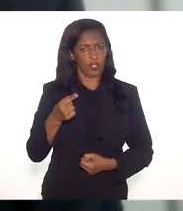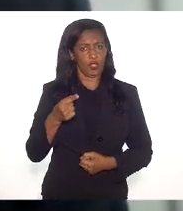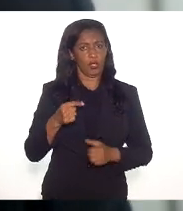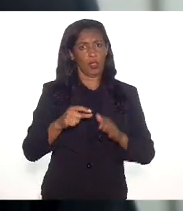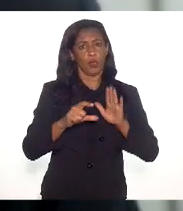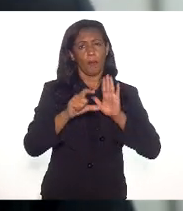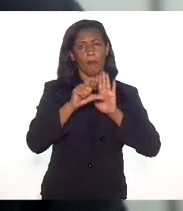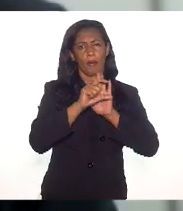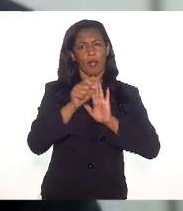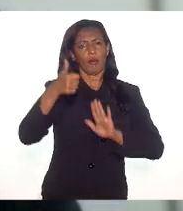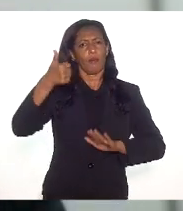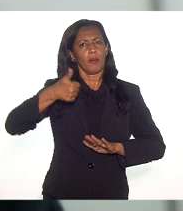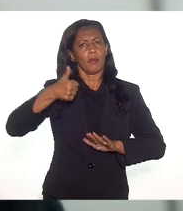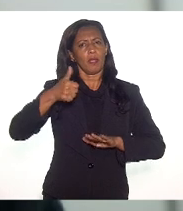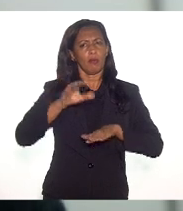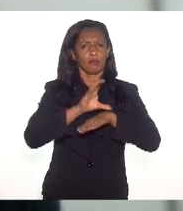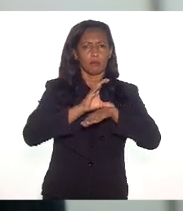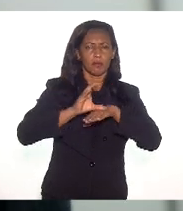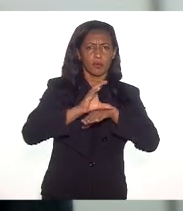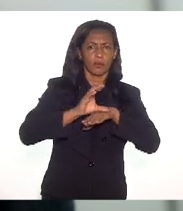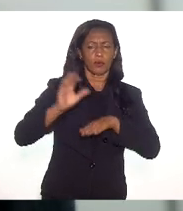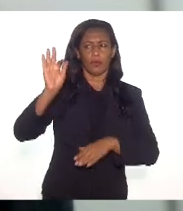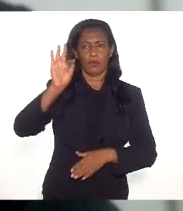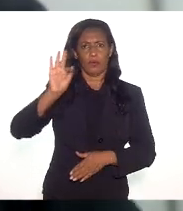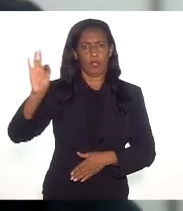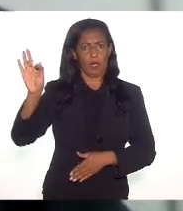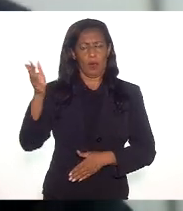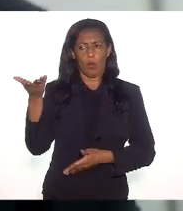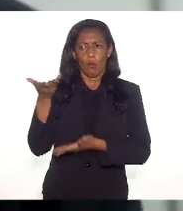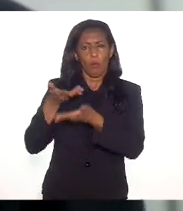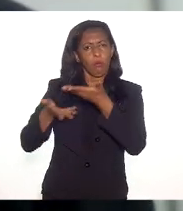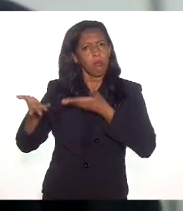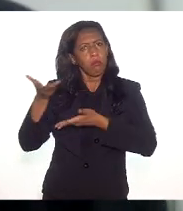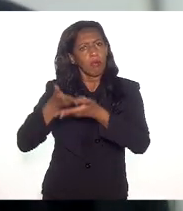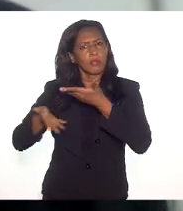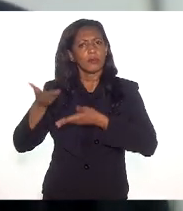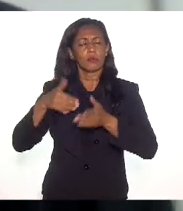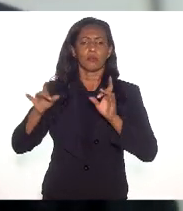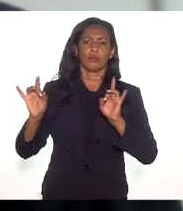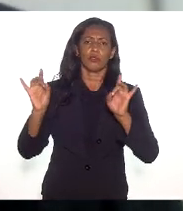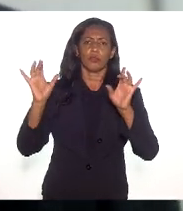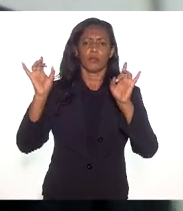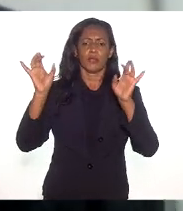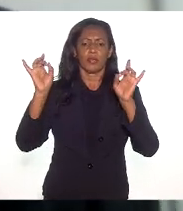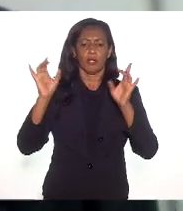Constituição Federal, e com participações especiais